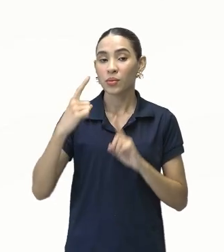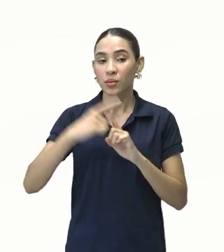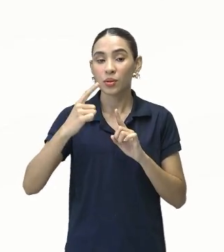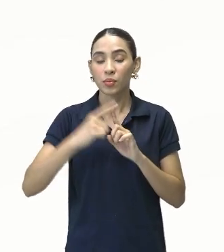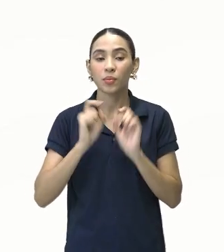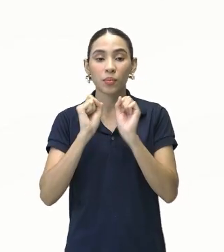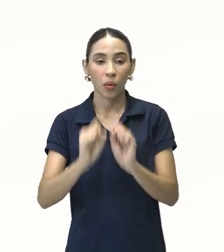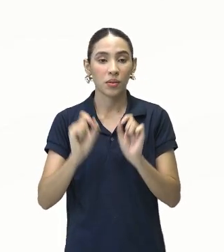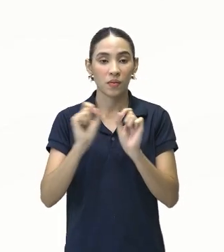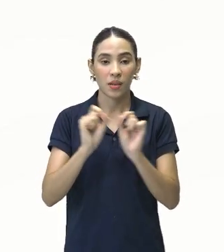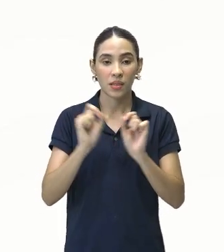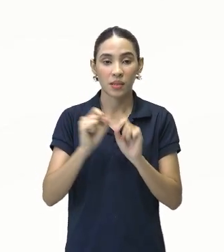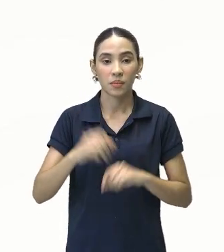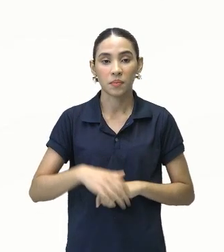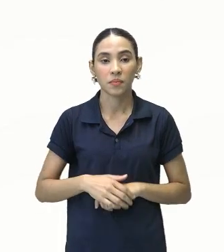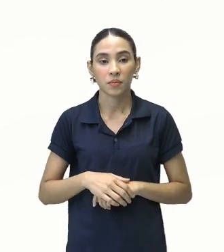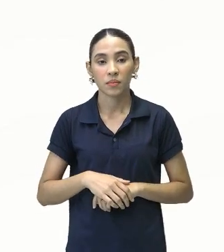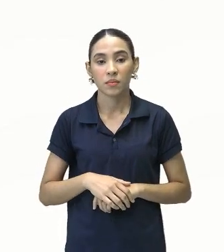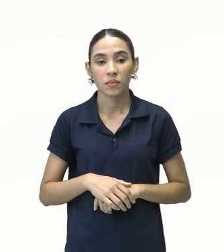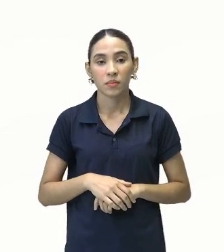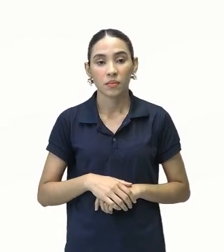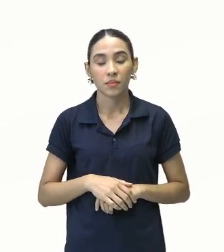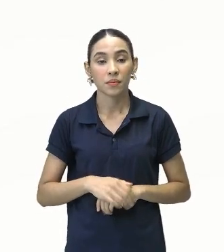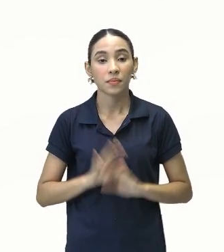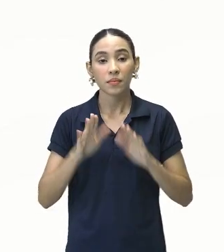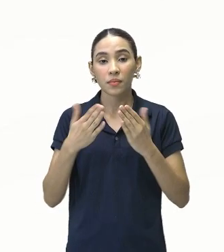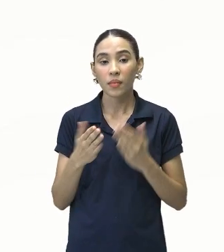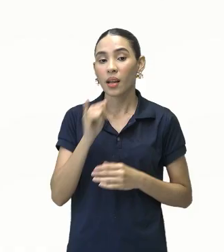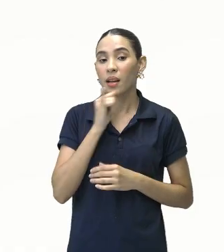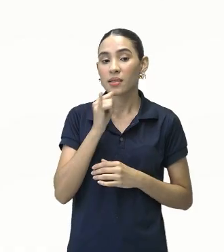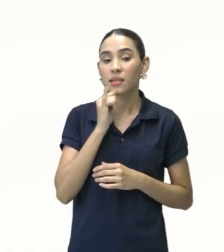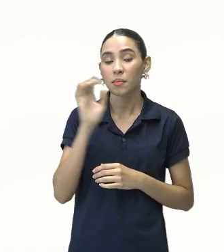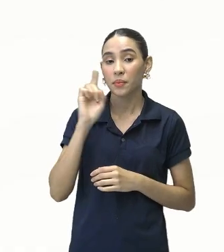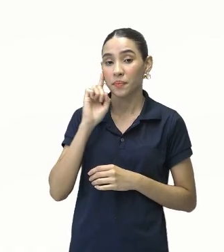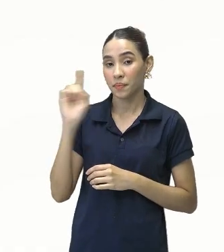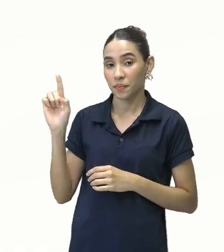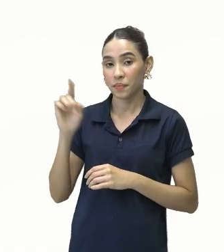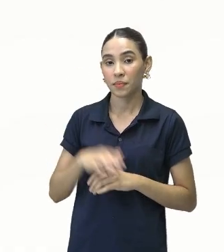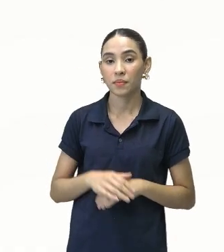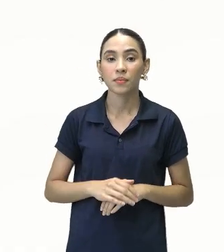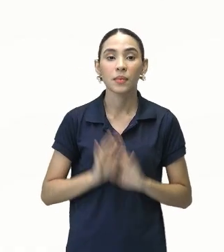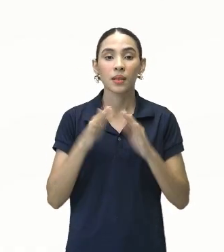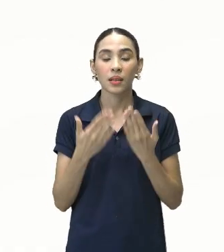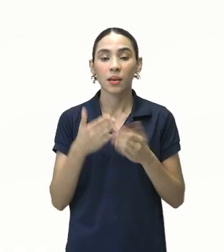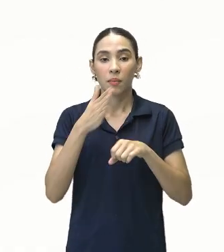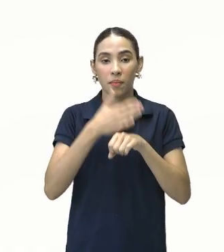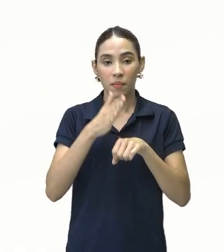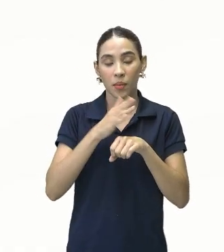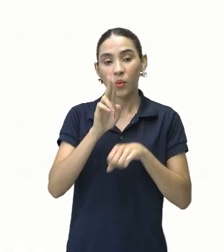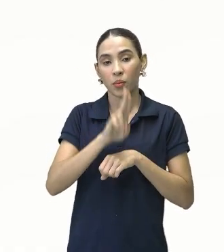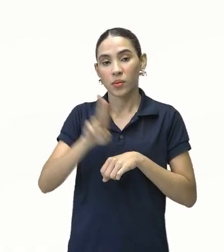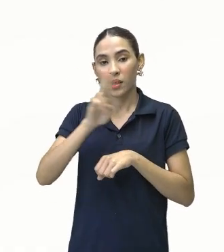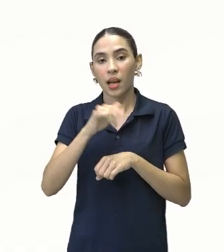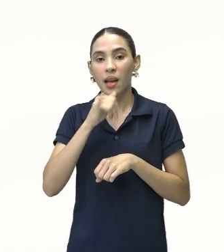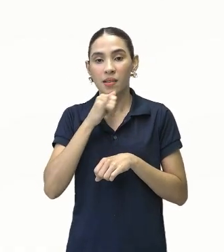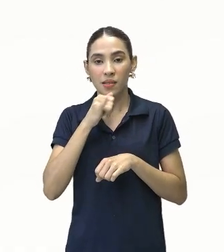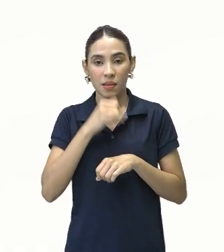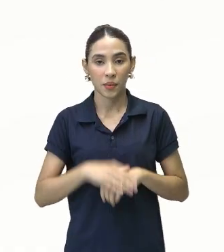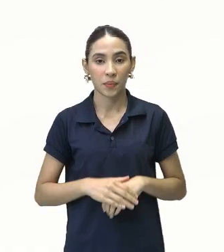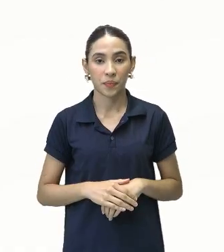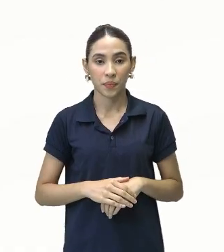a gente pode fazer isso? Então, aqui é a nossa solução. Nós vamos aplicar aí na